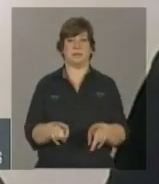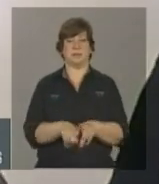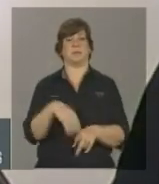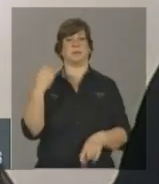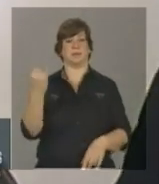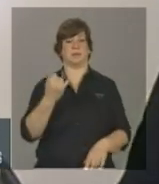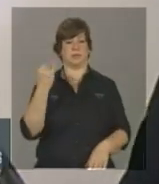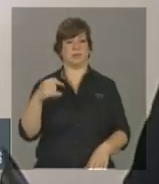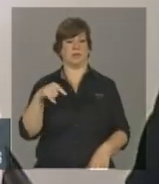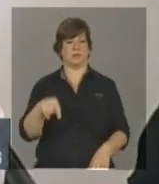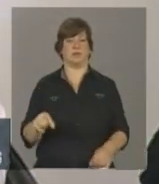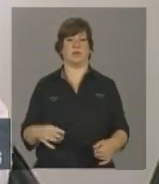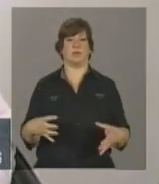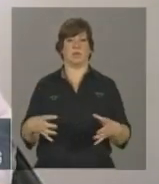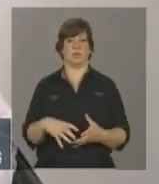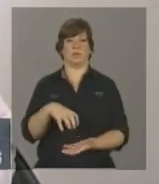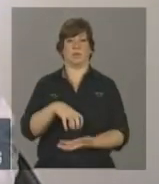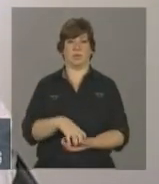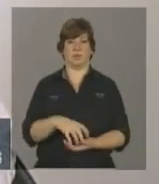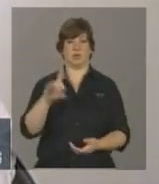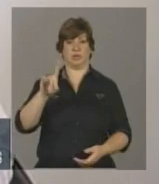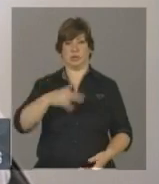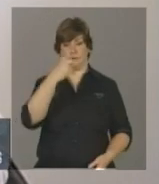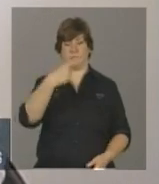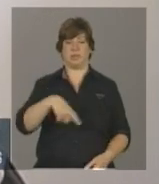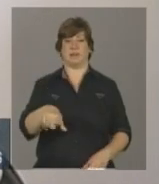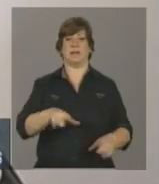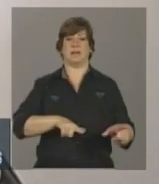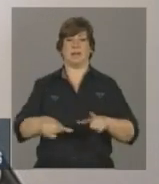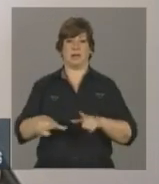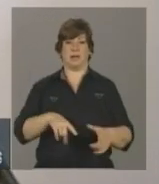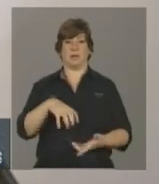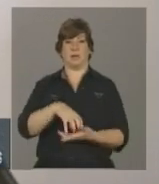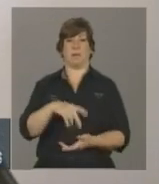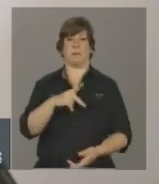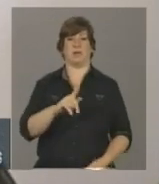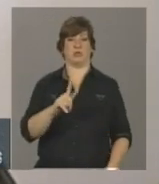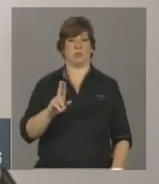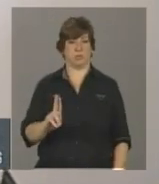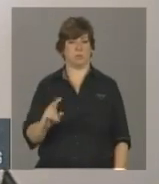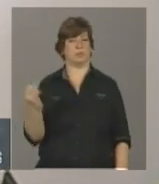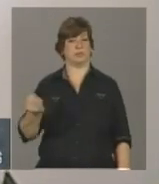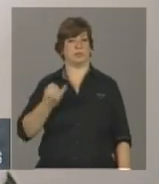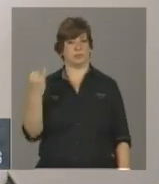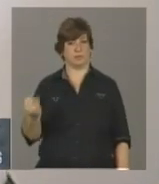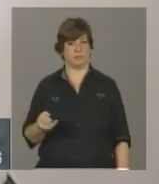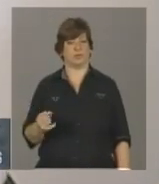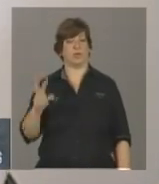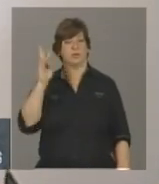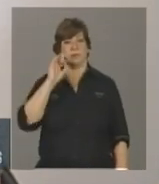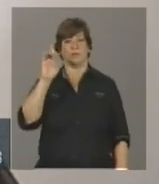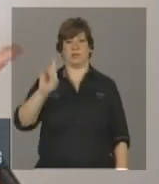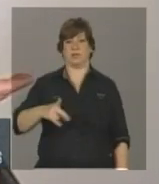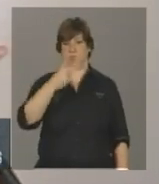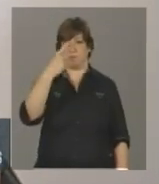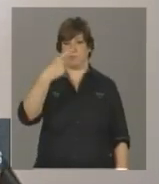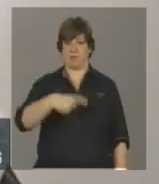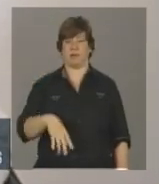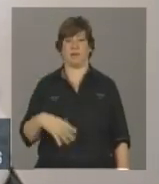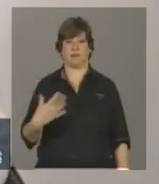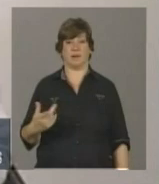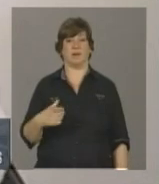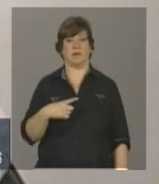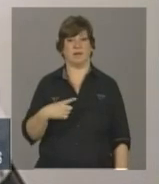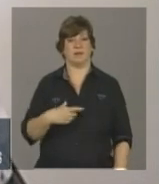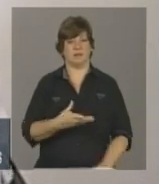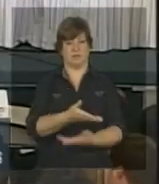desse núcleo de direitos humanos e o próprio trabalho da equipe da PGU em relação aos direitos humanos. Então, seja extensivo